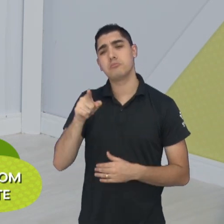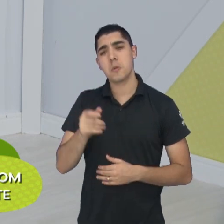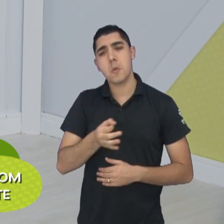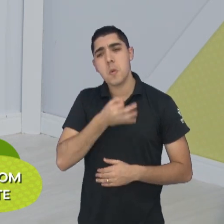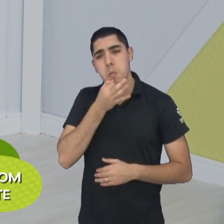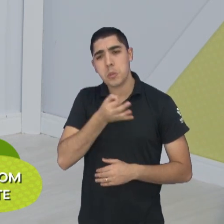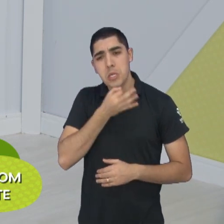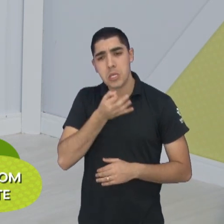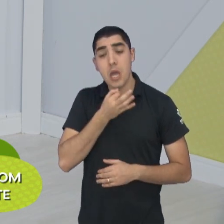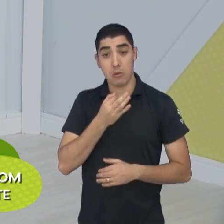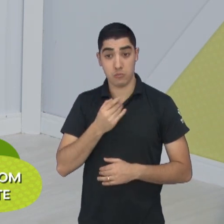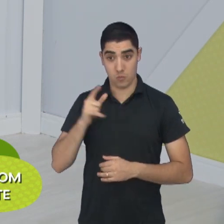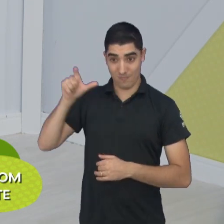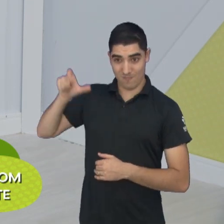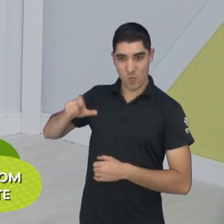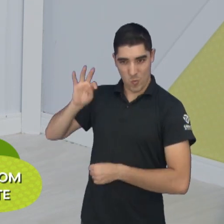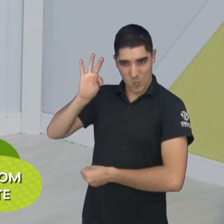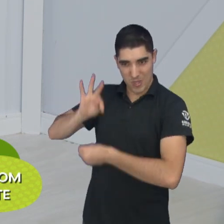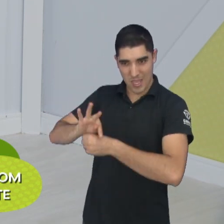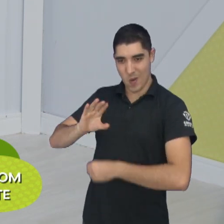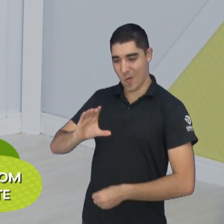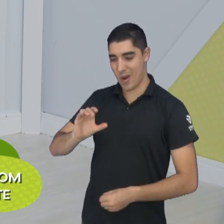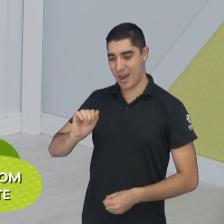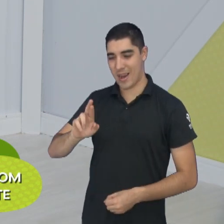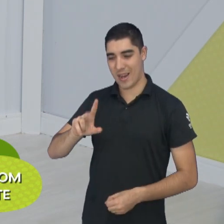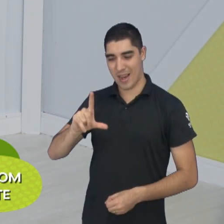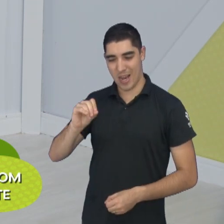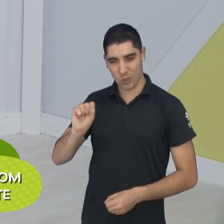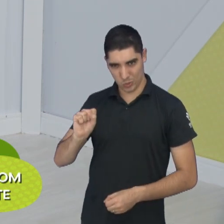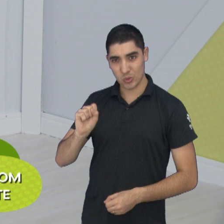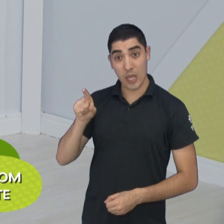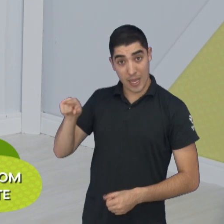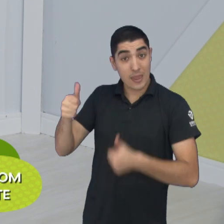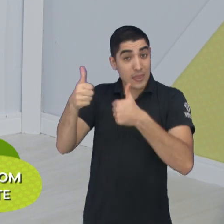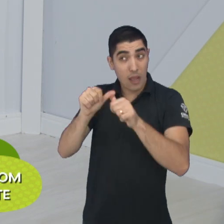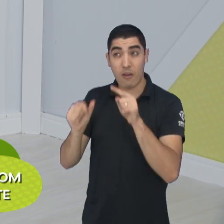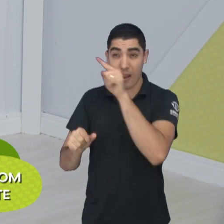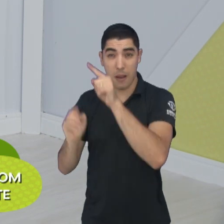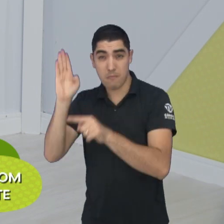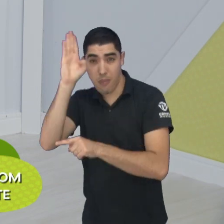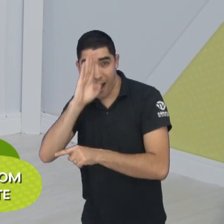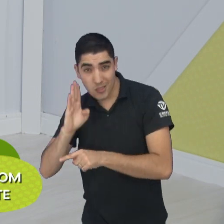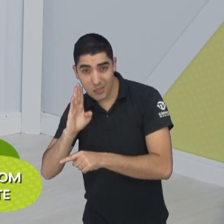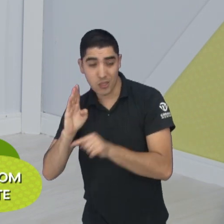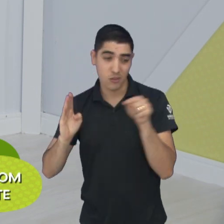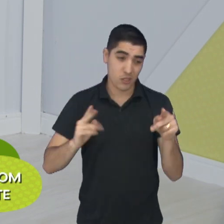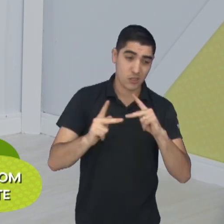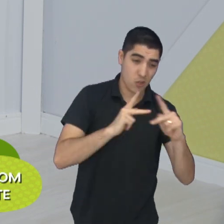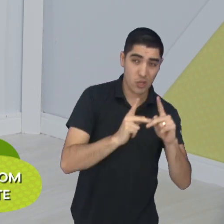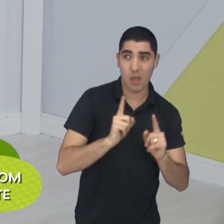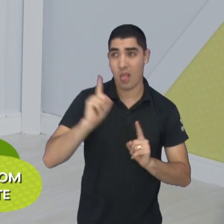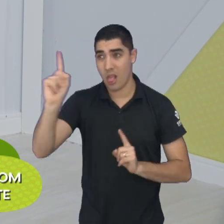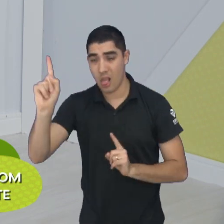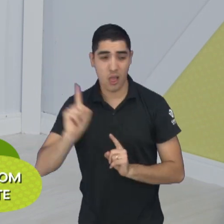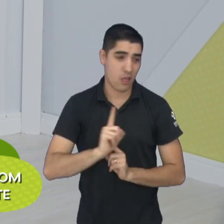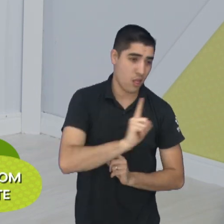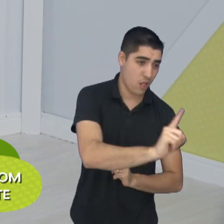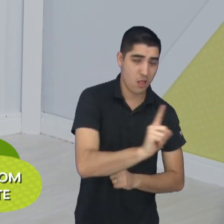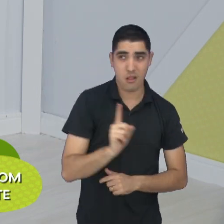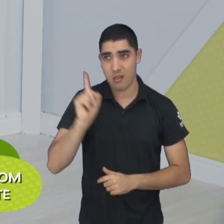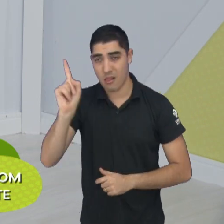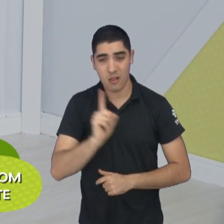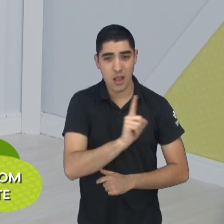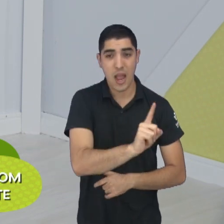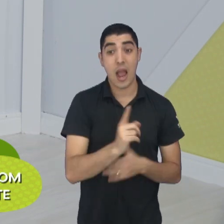viu, quando o Schwank chegou para o São José, ele estava administrando aí seleção e São José. O time deu uma patinada, era um começo de